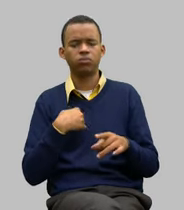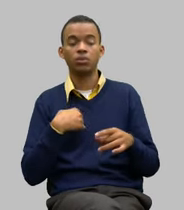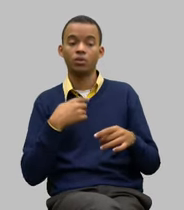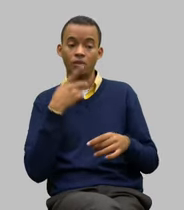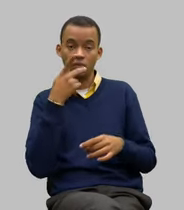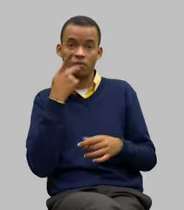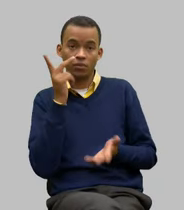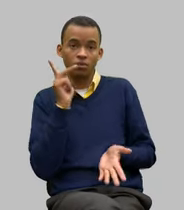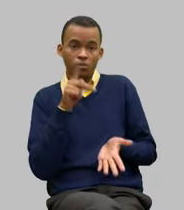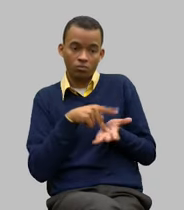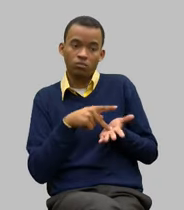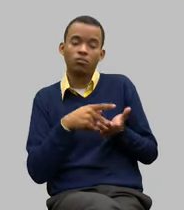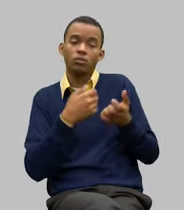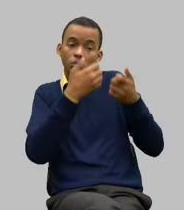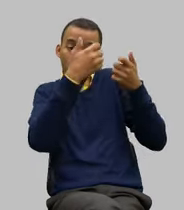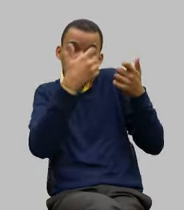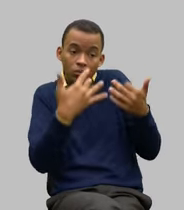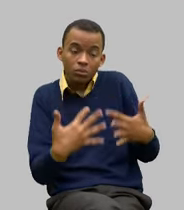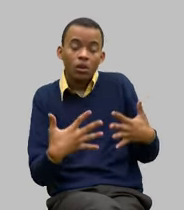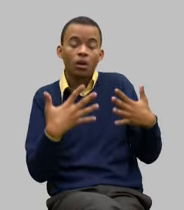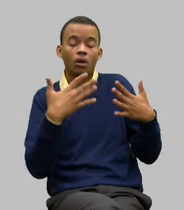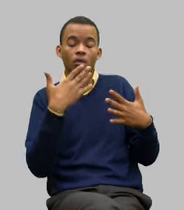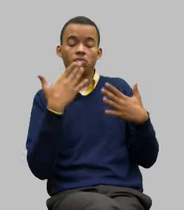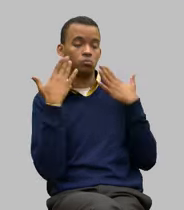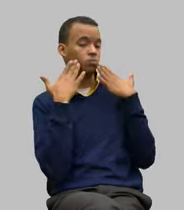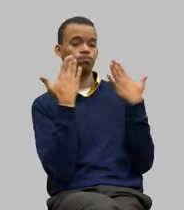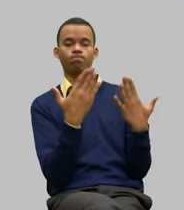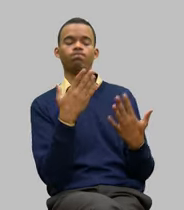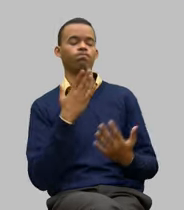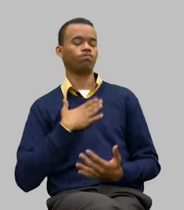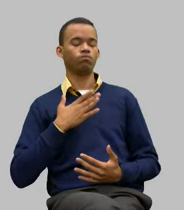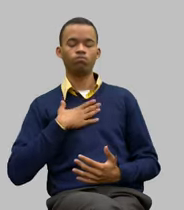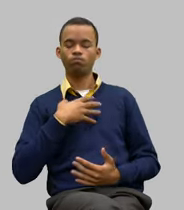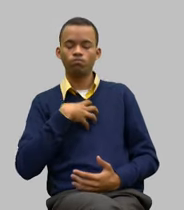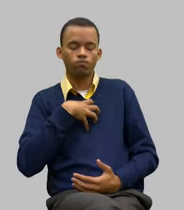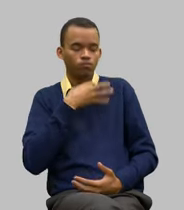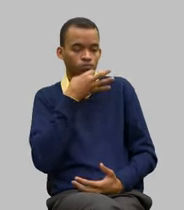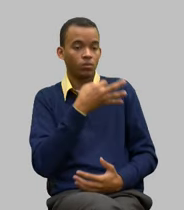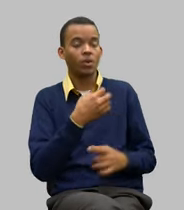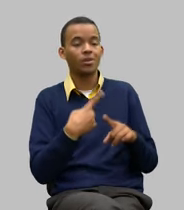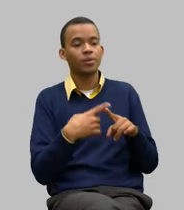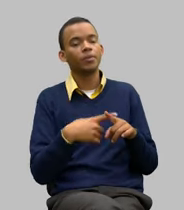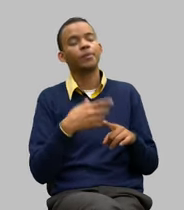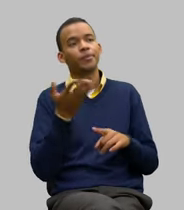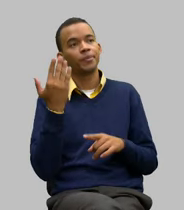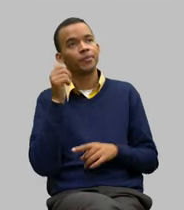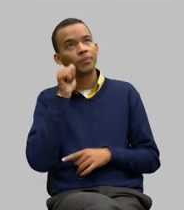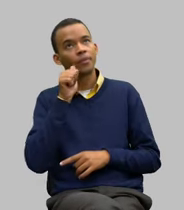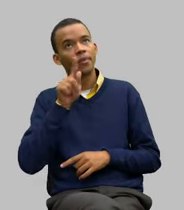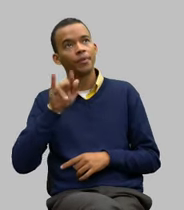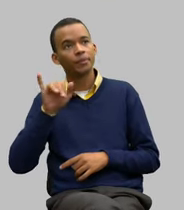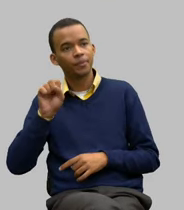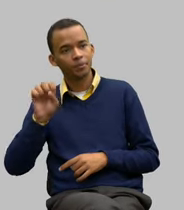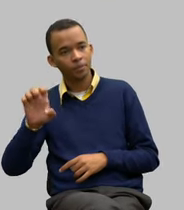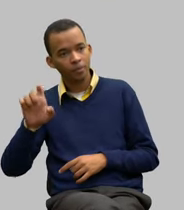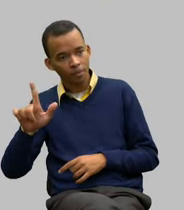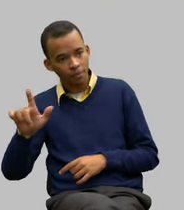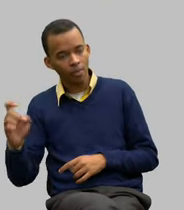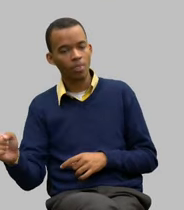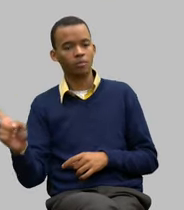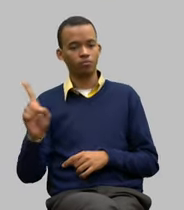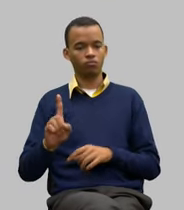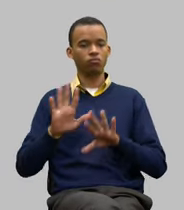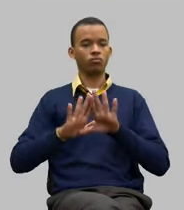absolutamente sincero transparente É porque quando ela vem aqui eu falo Será que o secretário tá sabendo